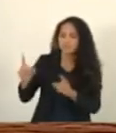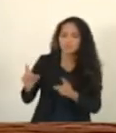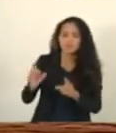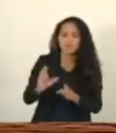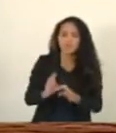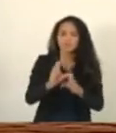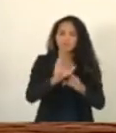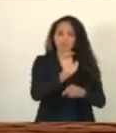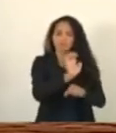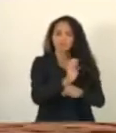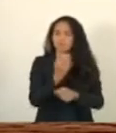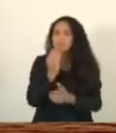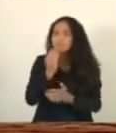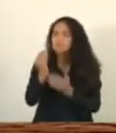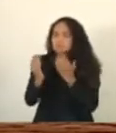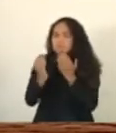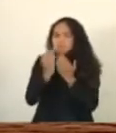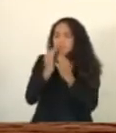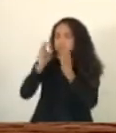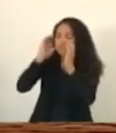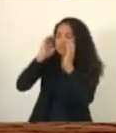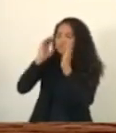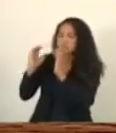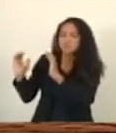Estadual, porque e também